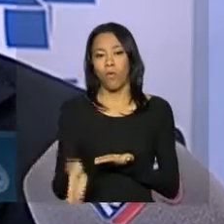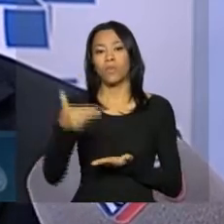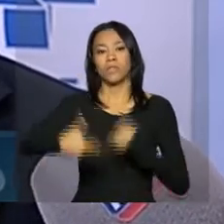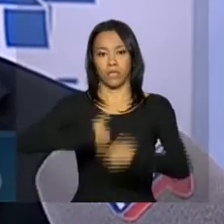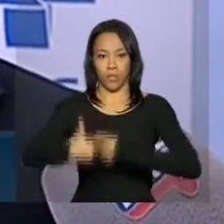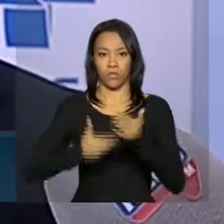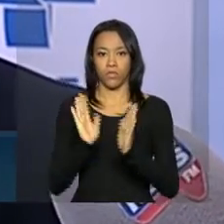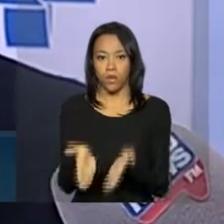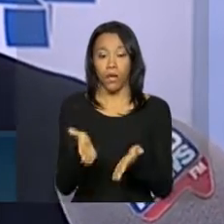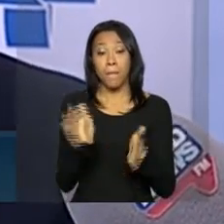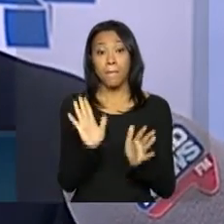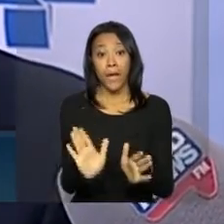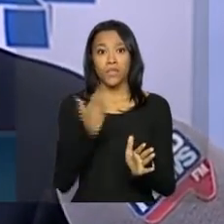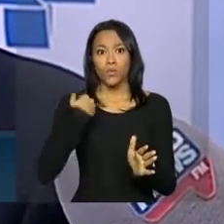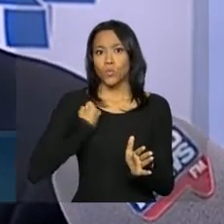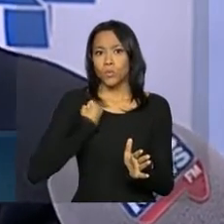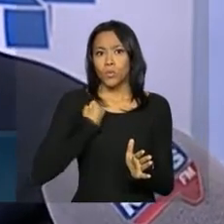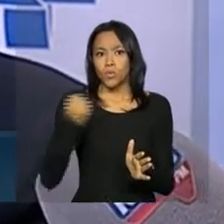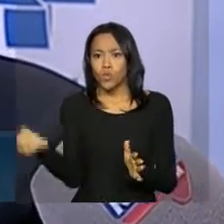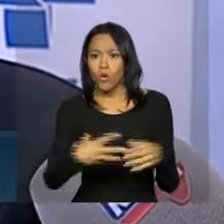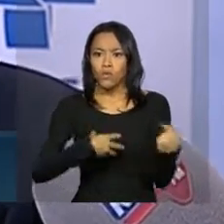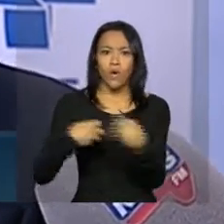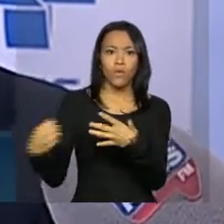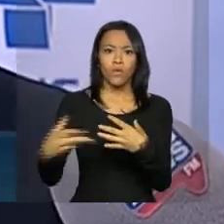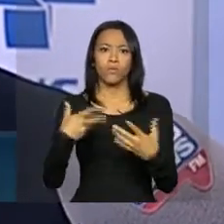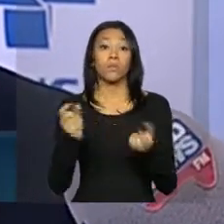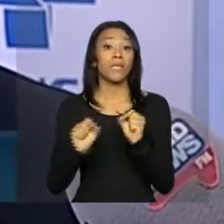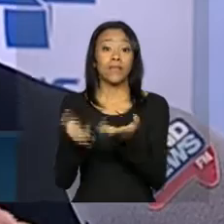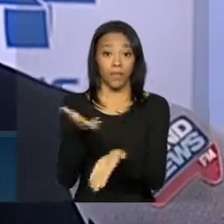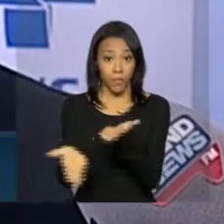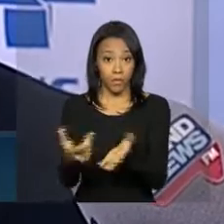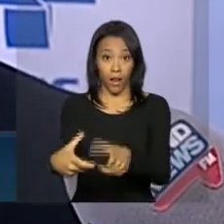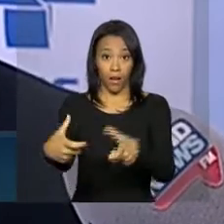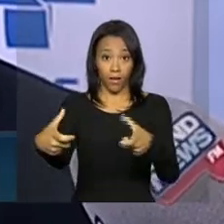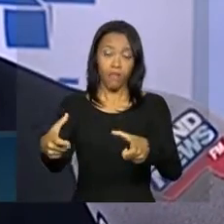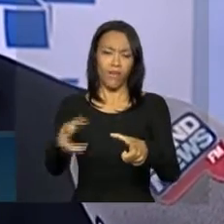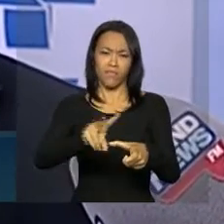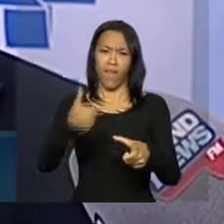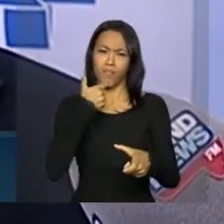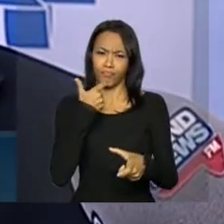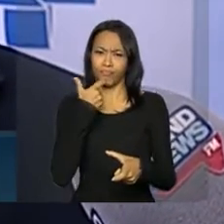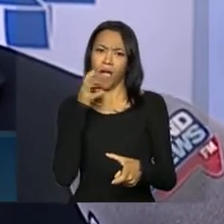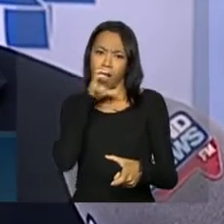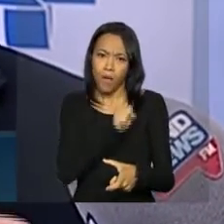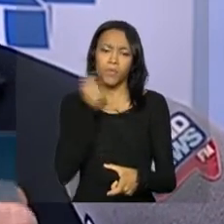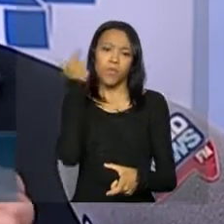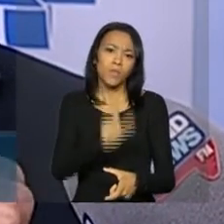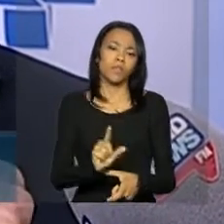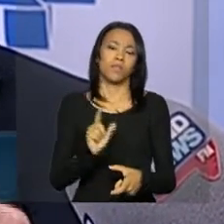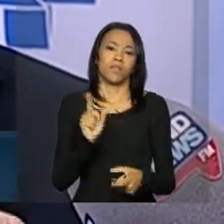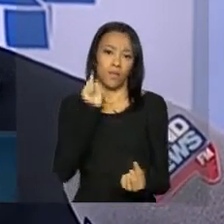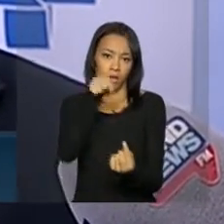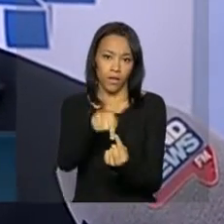nós estamos crescendo muito o número de novos tratamentos, brevemente nós iremos alcançar. Então, essa é uma